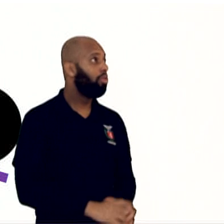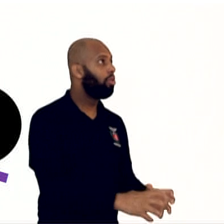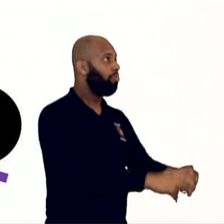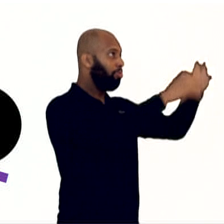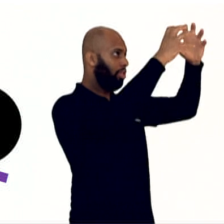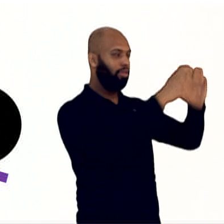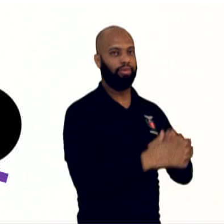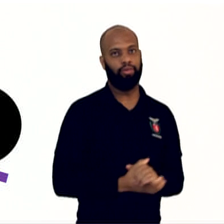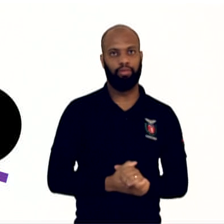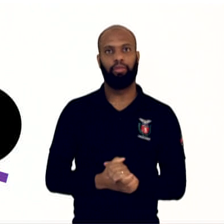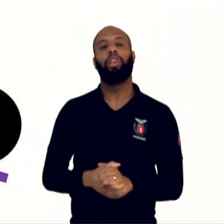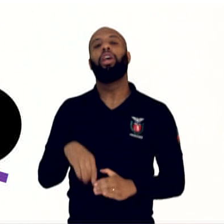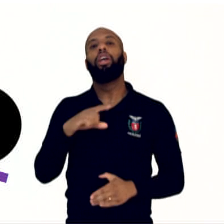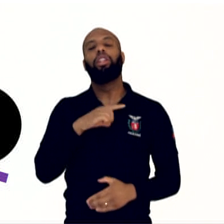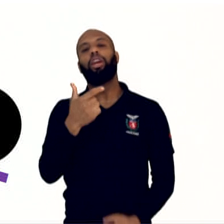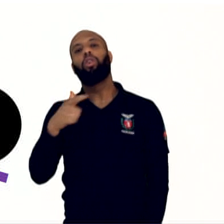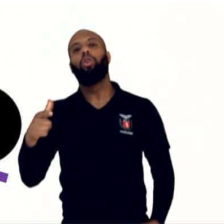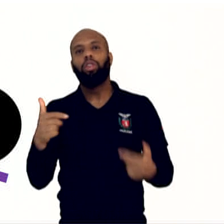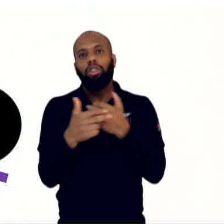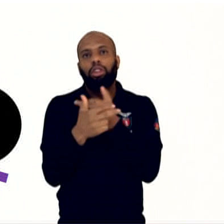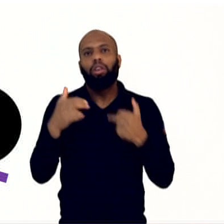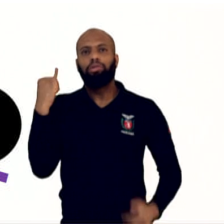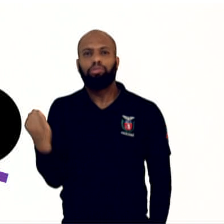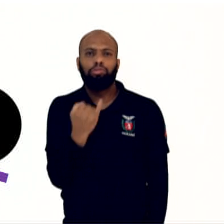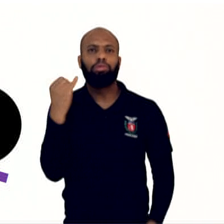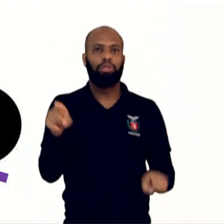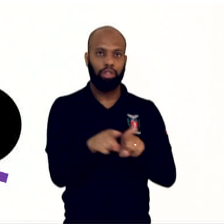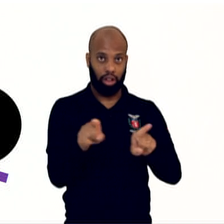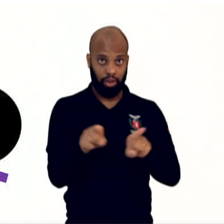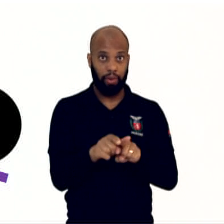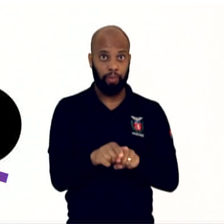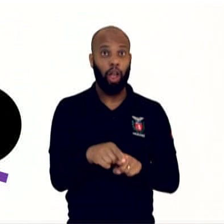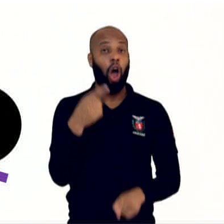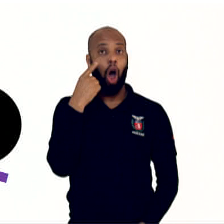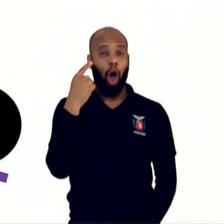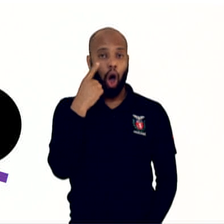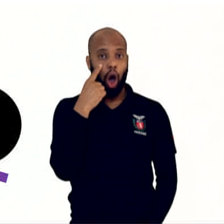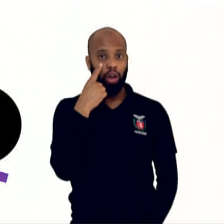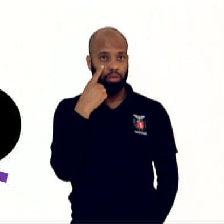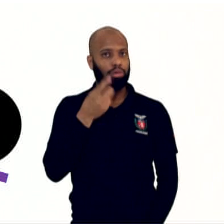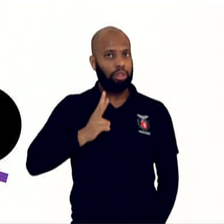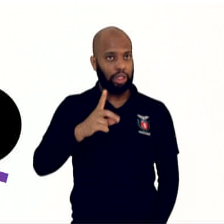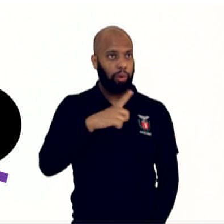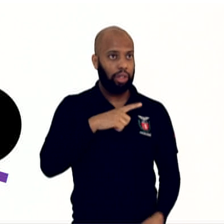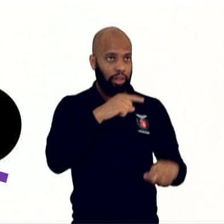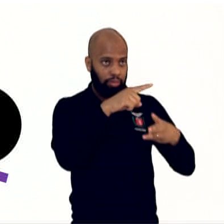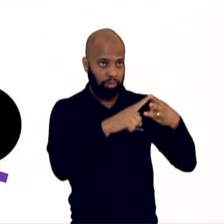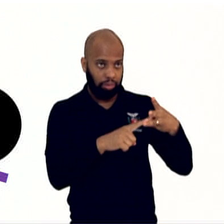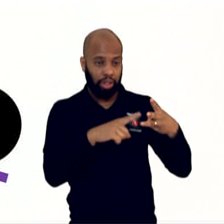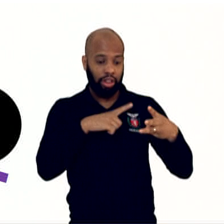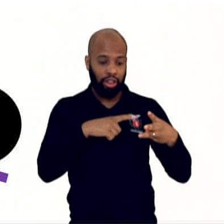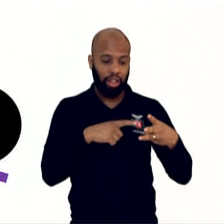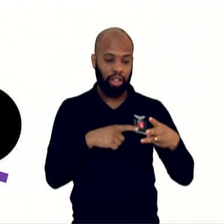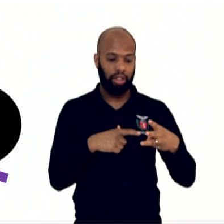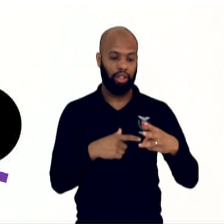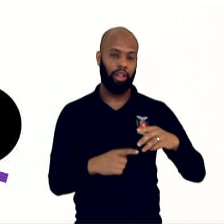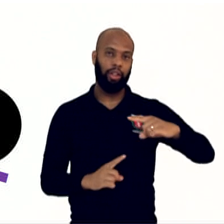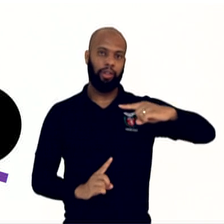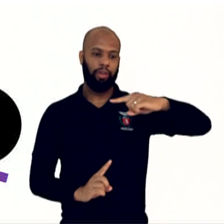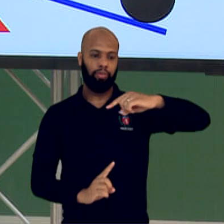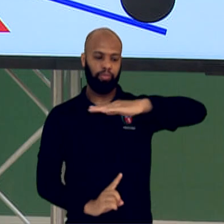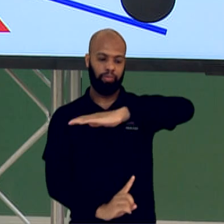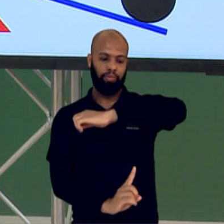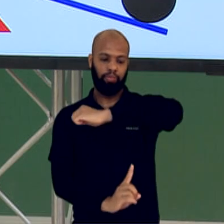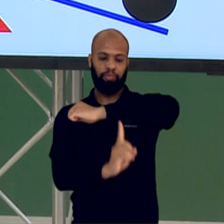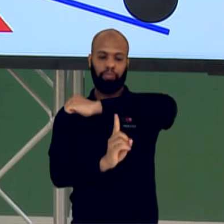exemplo. Outra coisa bem importante. Toda alavanca tem três elementos, tá? O ponto de apoio ou o ponto